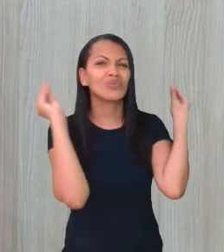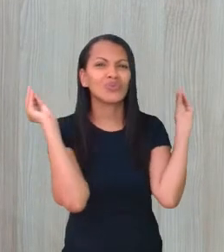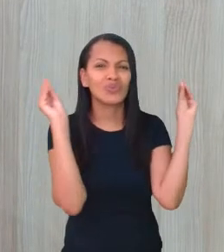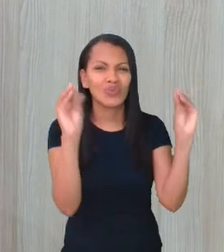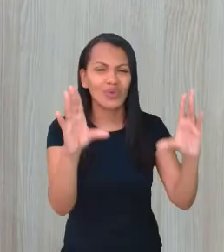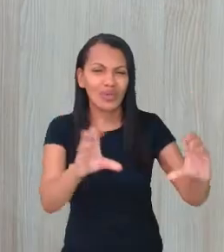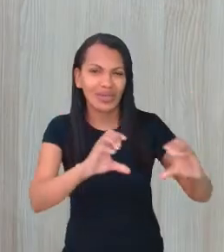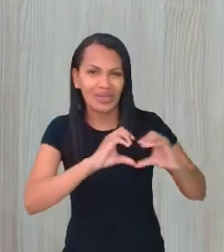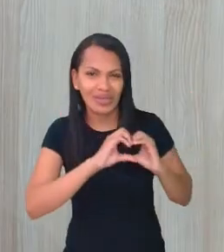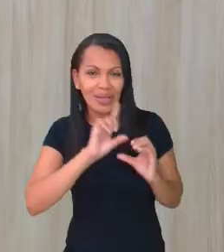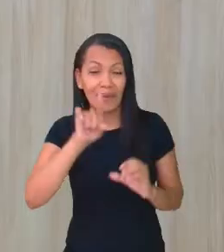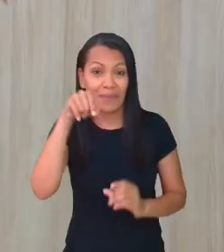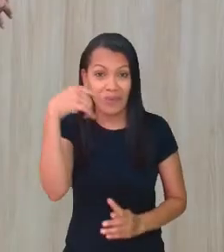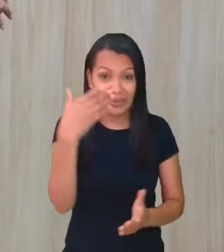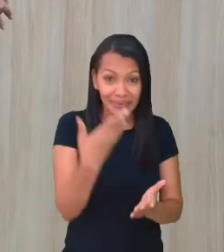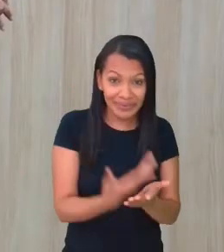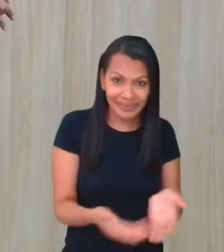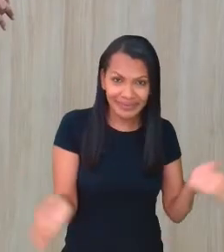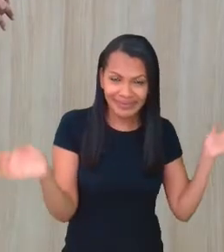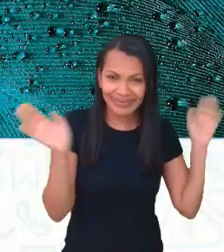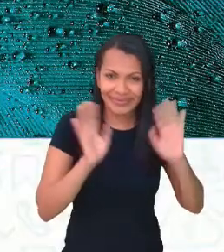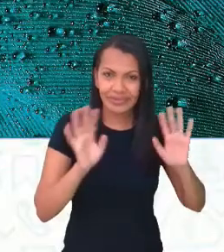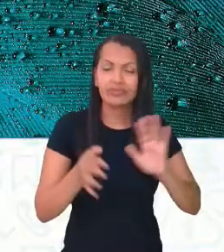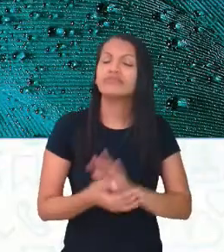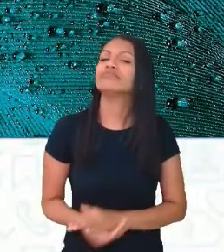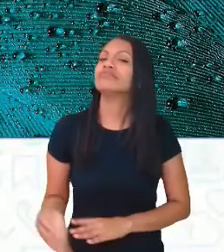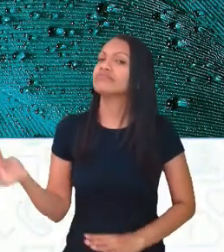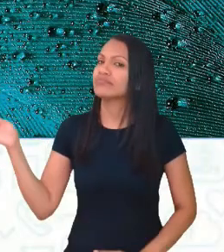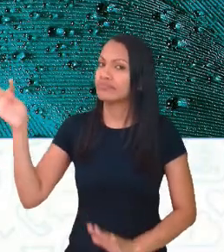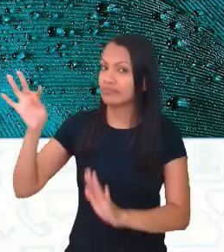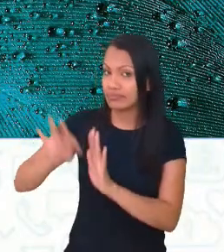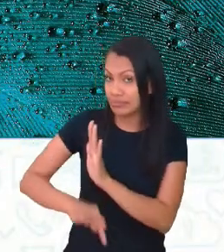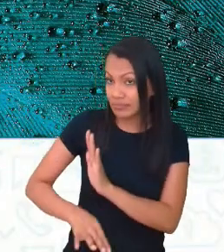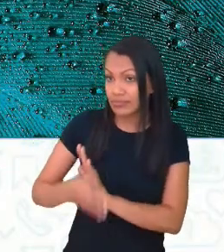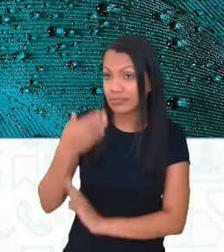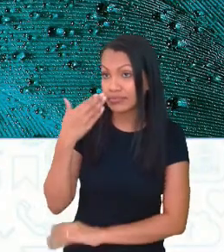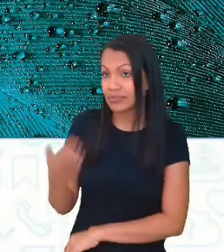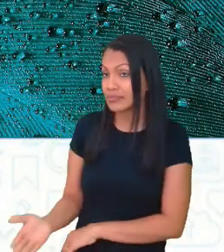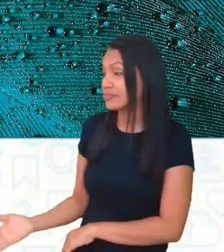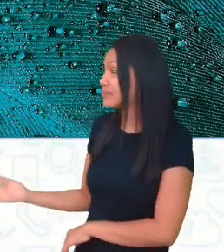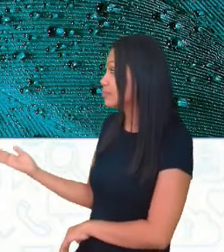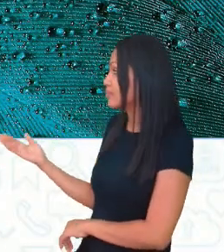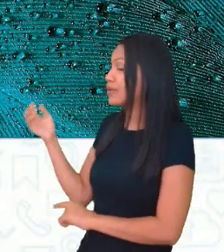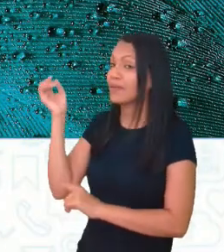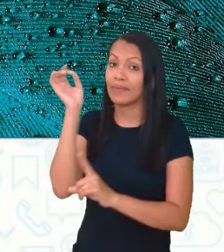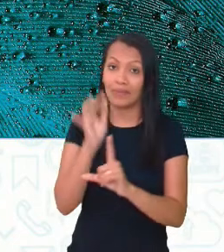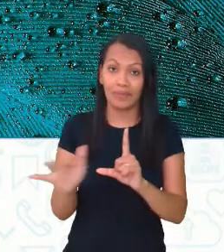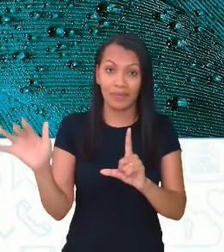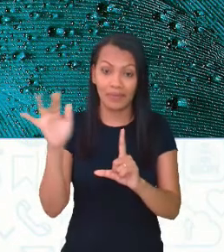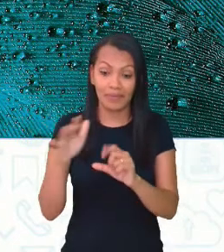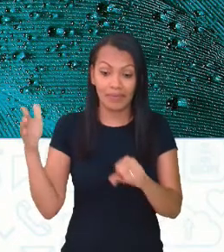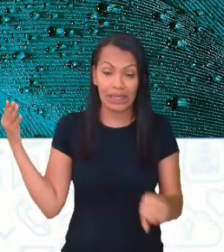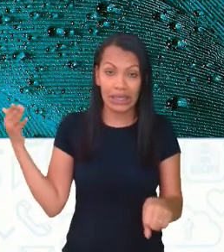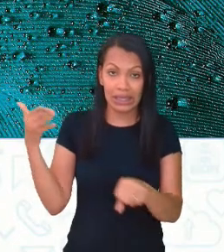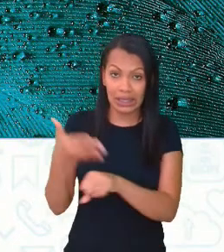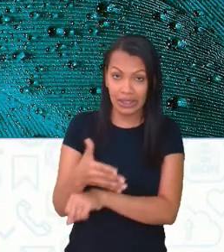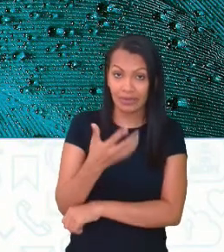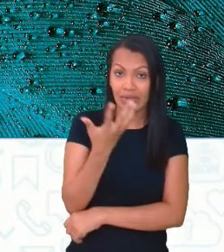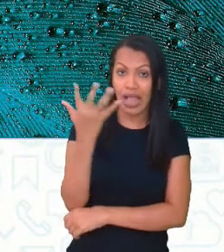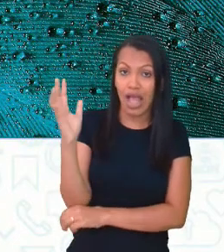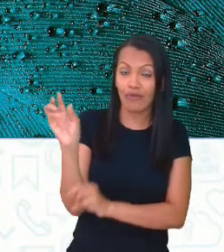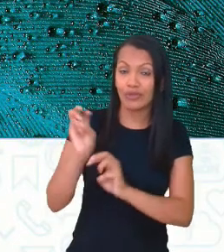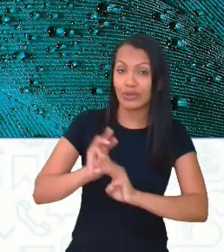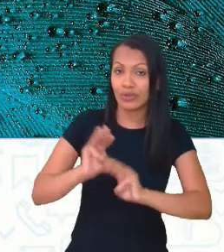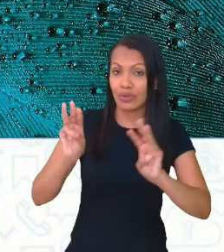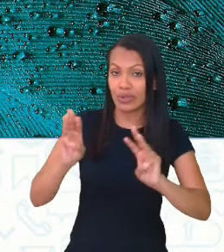e até a próxima. Para quem quiser o texto na íntegra de Clarice, tá aí o QR Code que dá acesso direto para a árvore do livro,